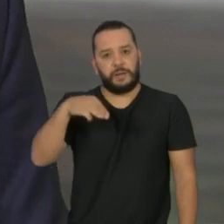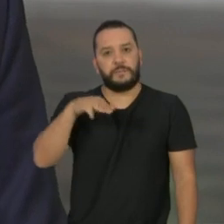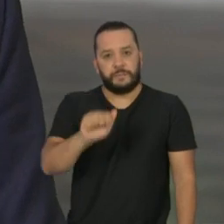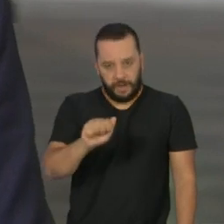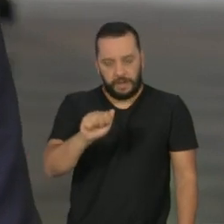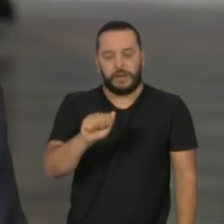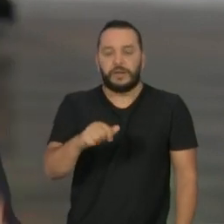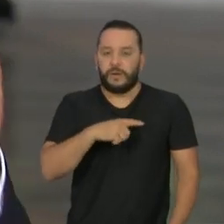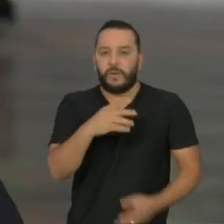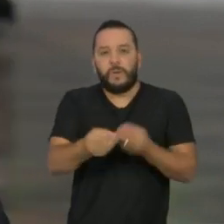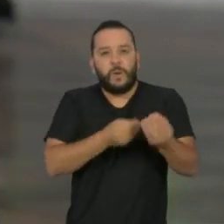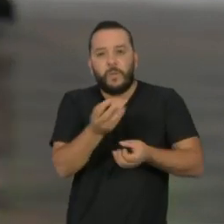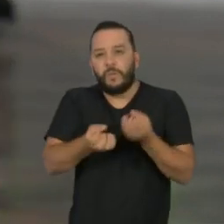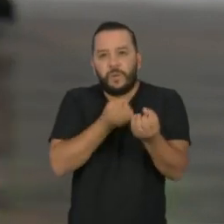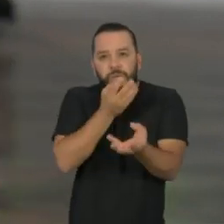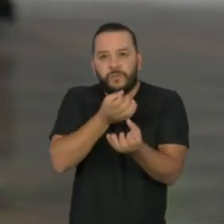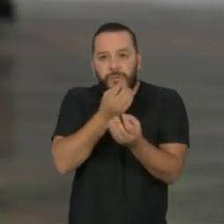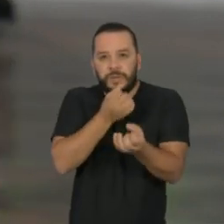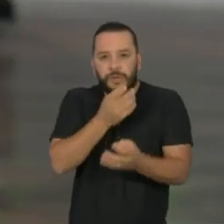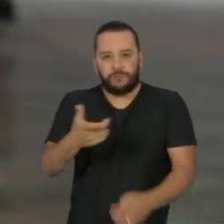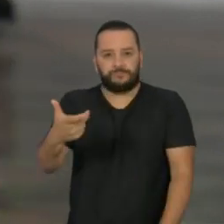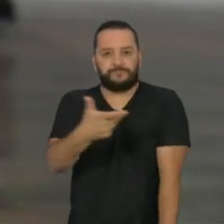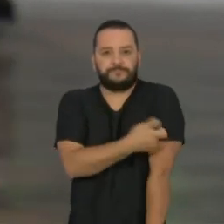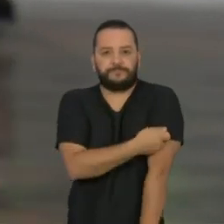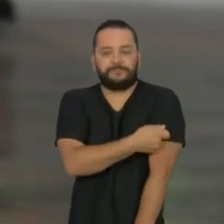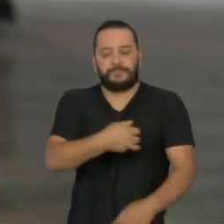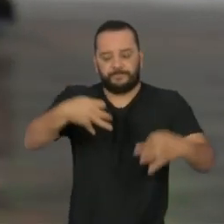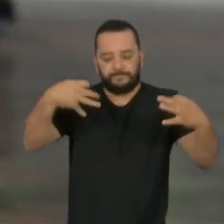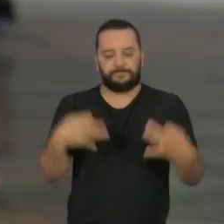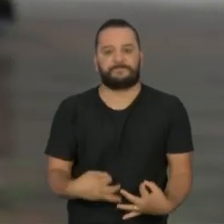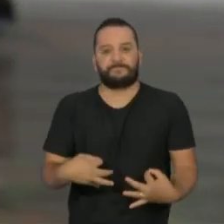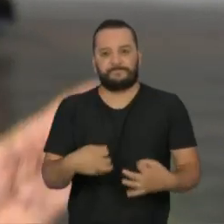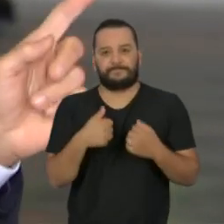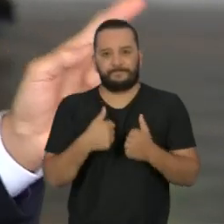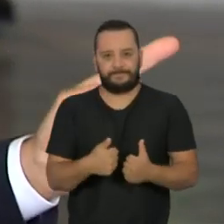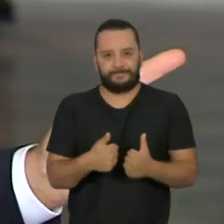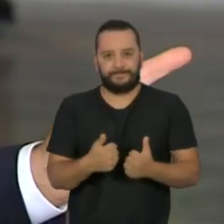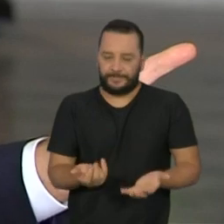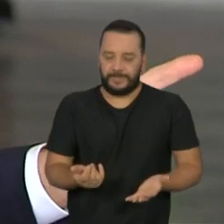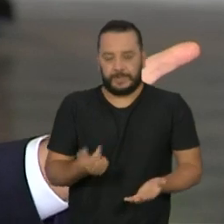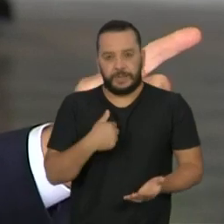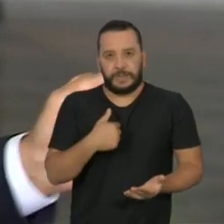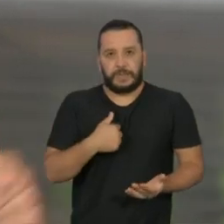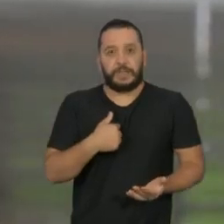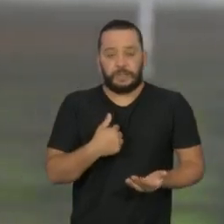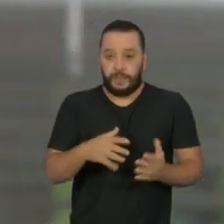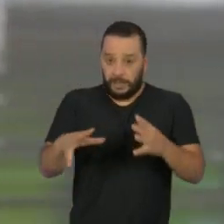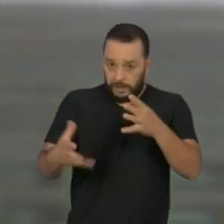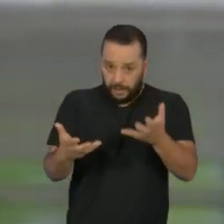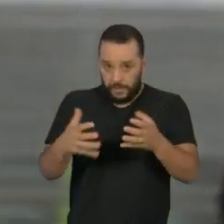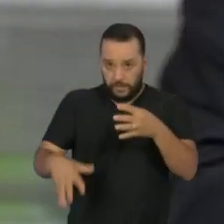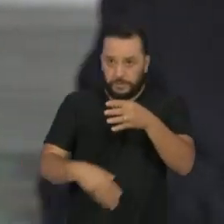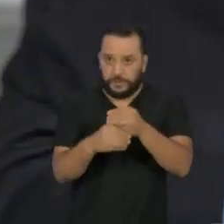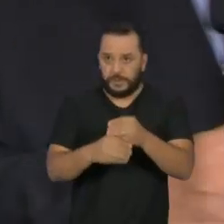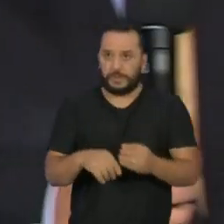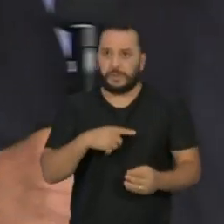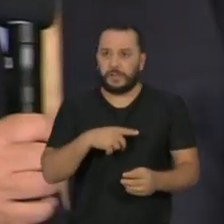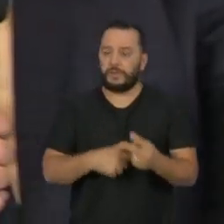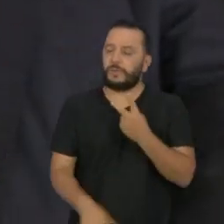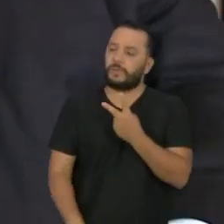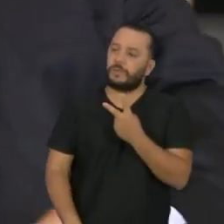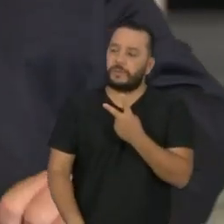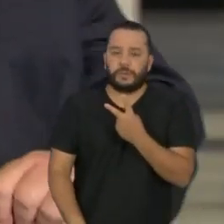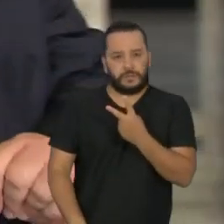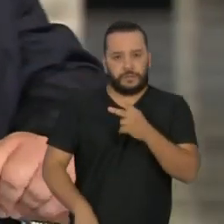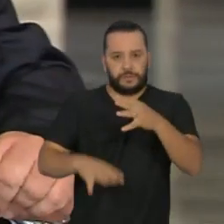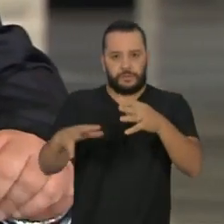informações para a correta utilização destes serviços. Doutor Germa, quer complementar? Duas complementações só.